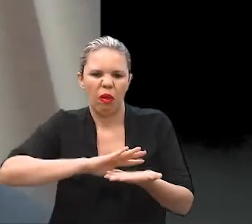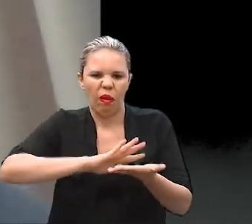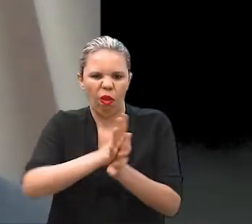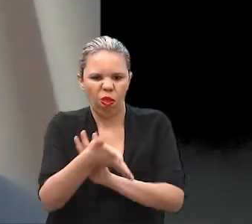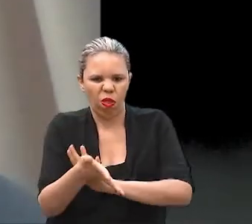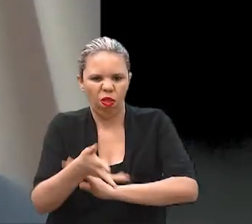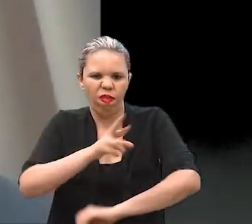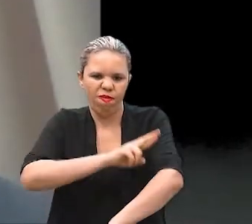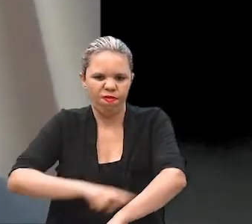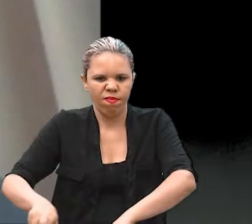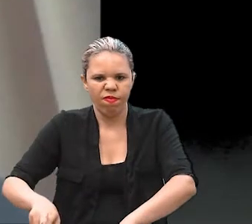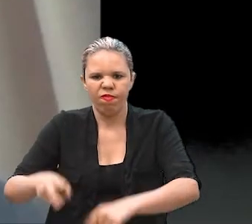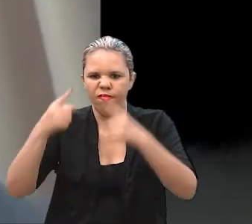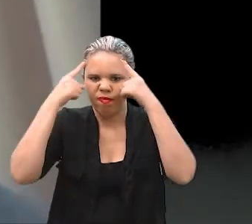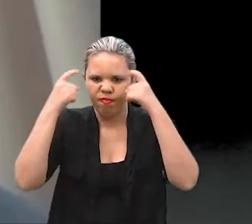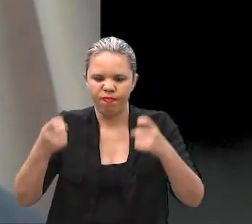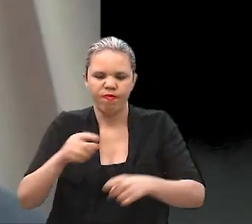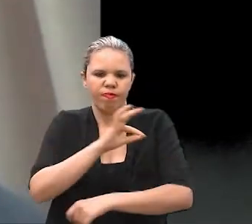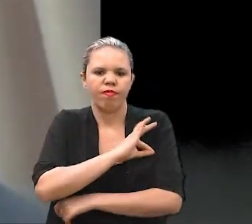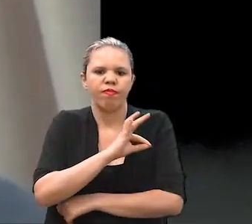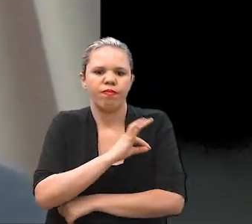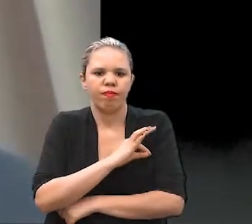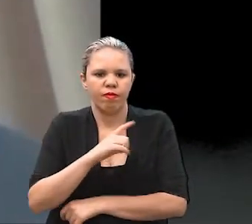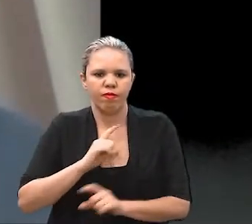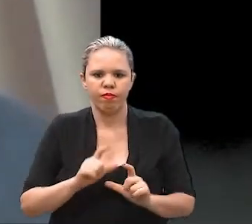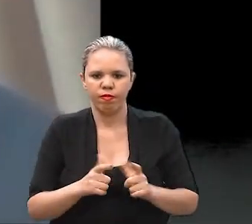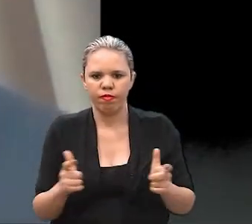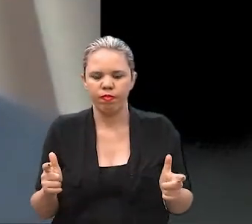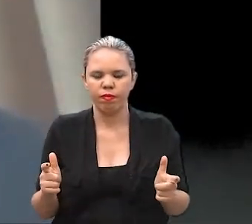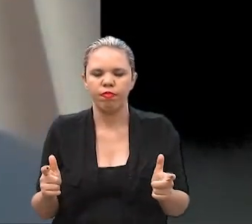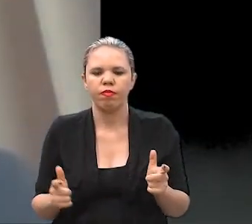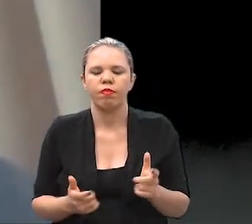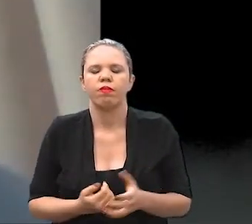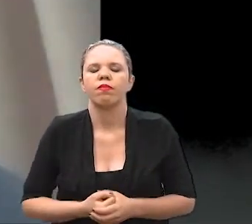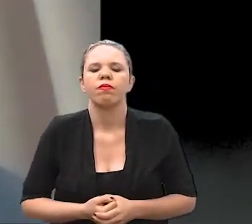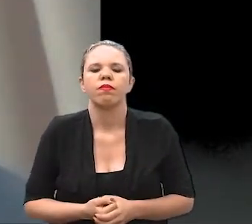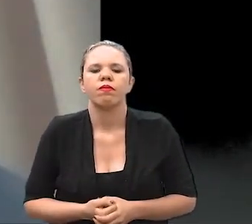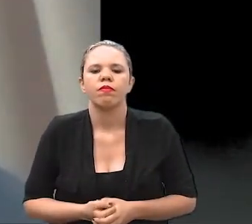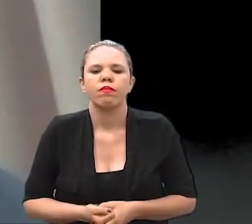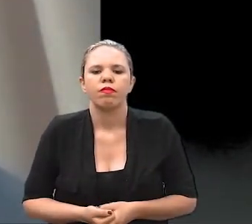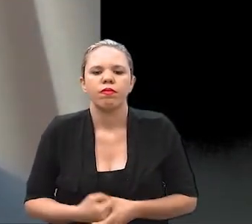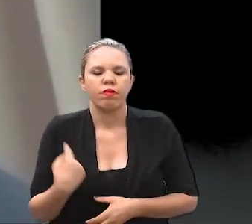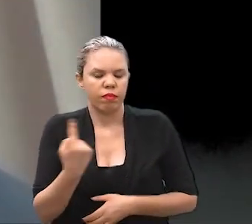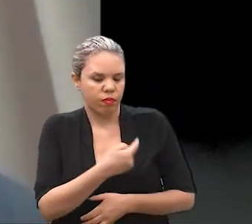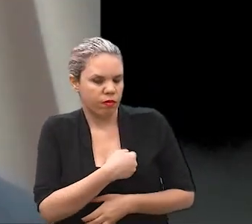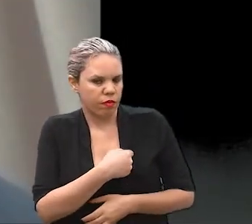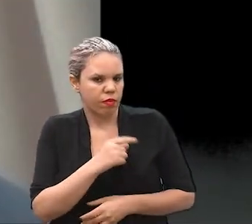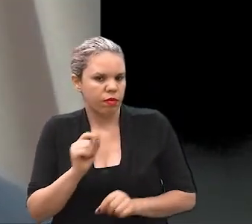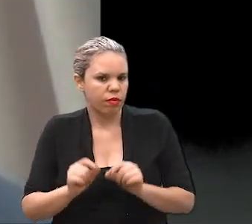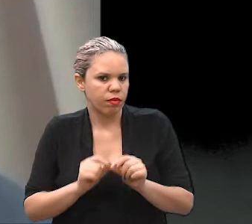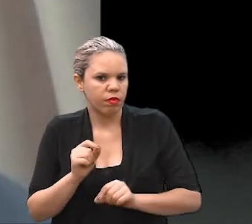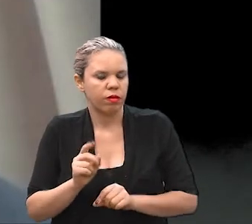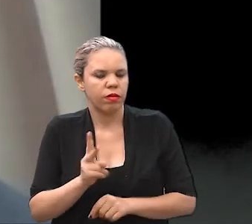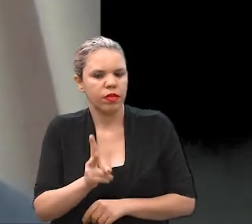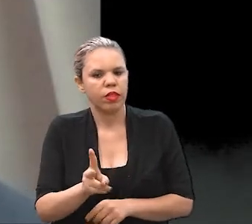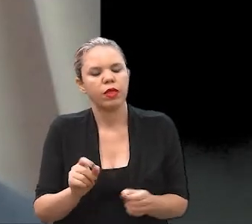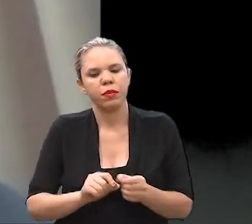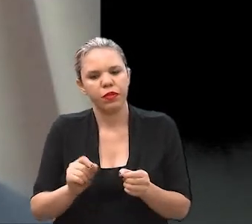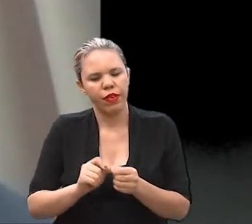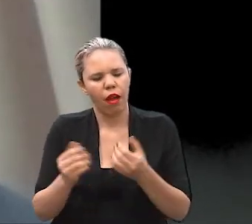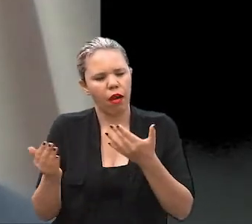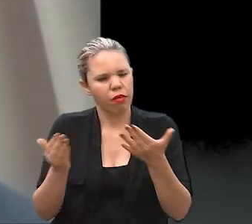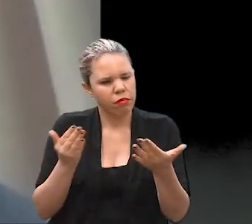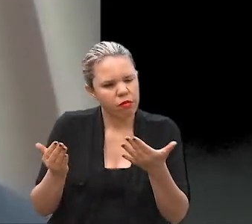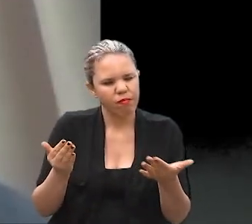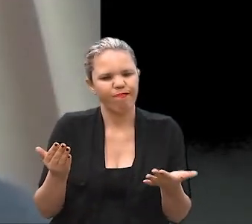racial, a violência policial tem aumentado, a gente sempre faz um